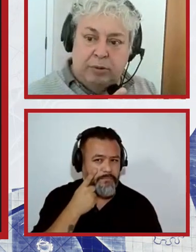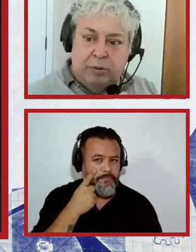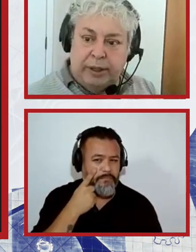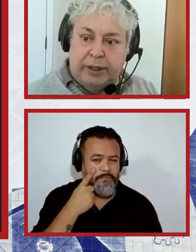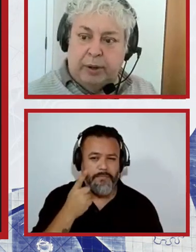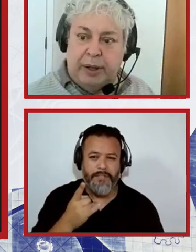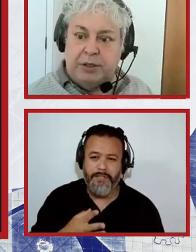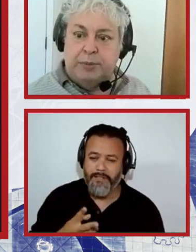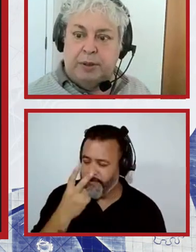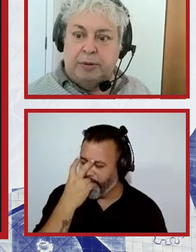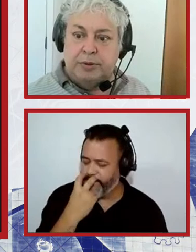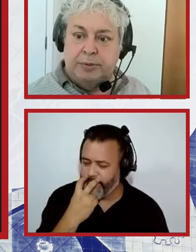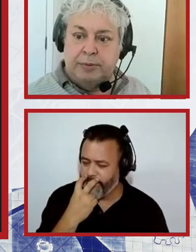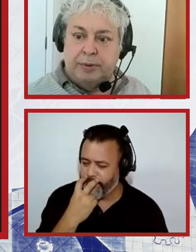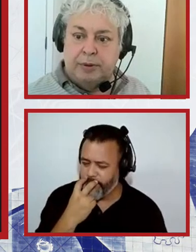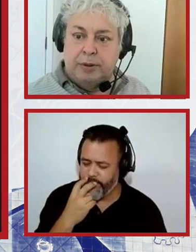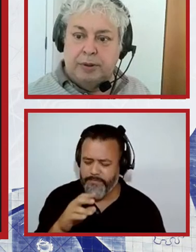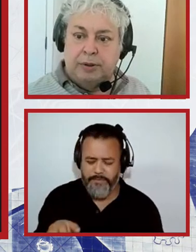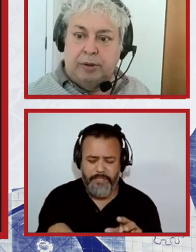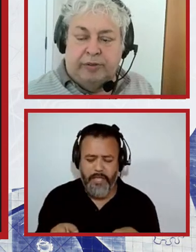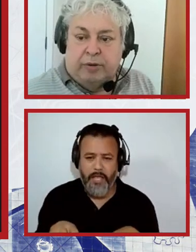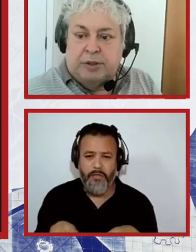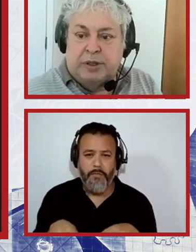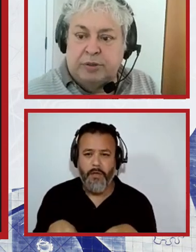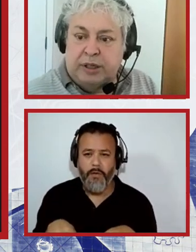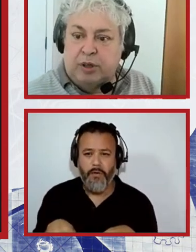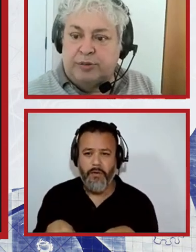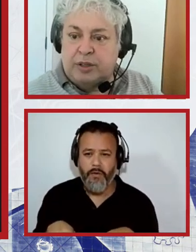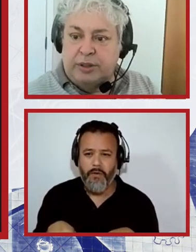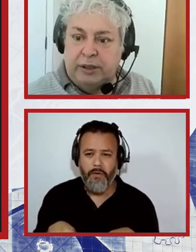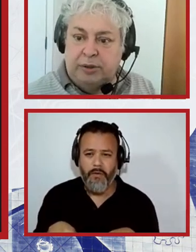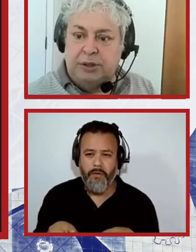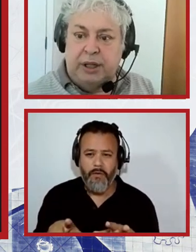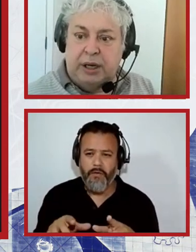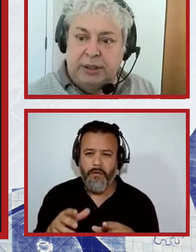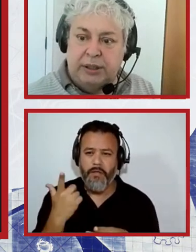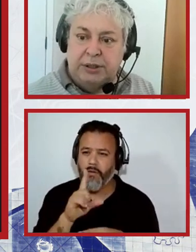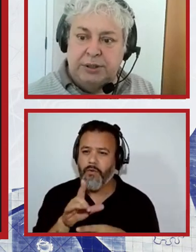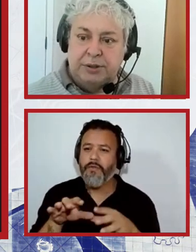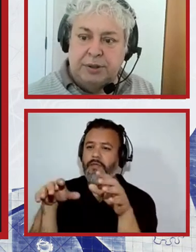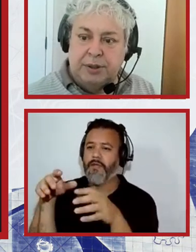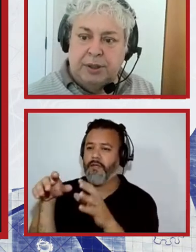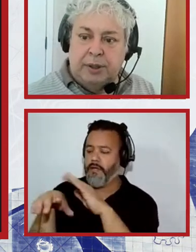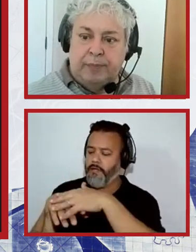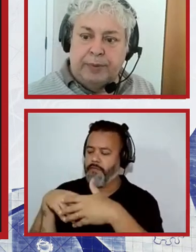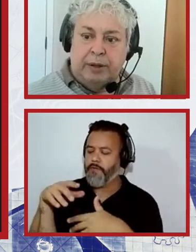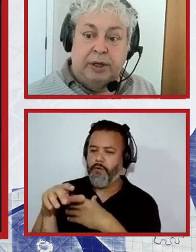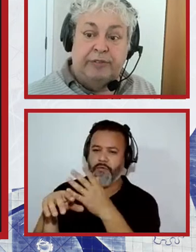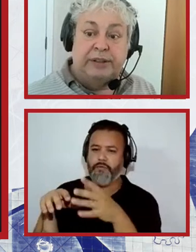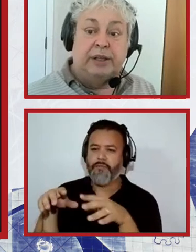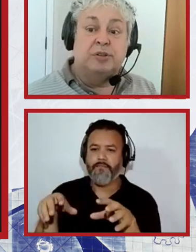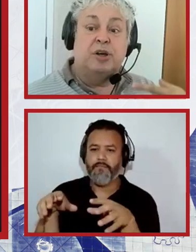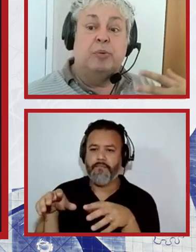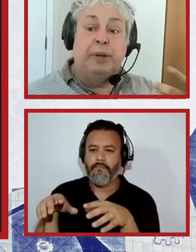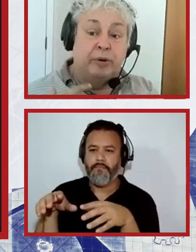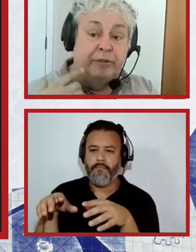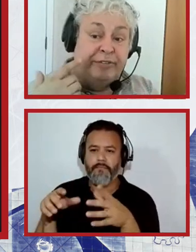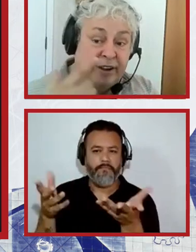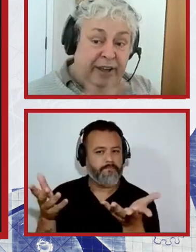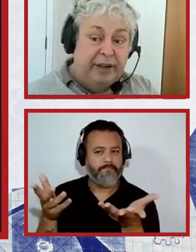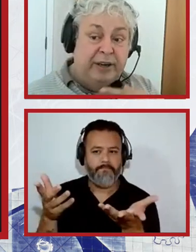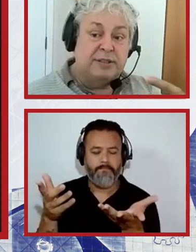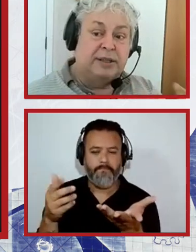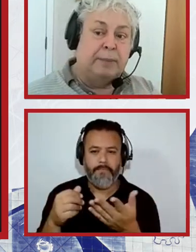é cego e não mexe as mãos. Então, ele não vai conseguir usar dois vox, nem leitor de tela, nem nada disso. Então, ele vai ter que usar